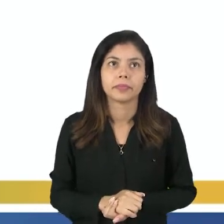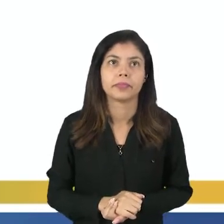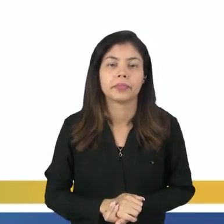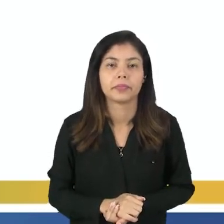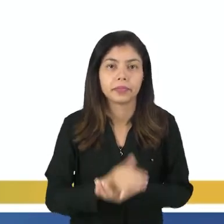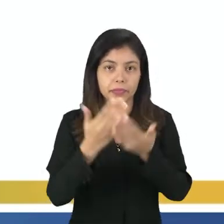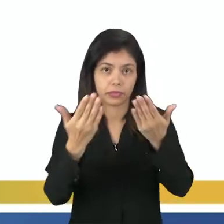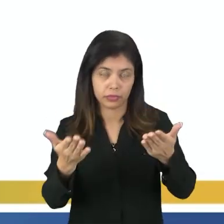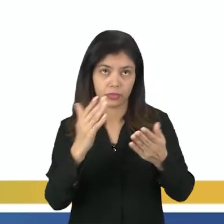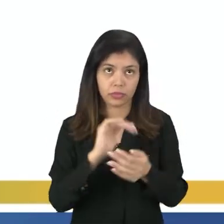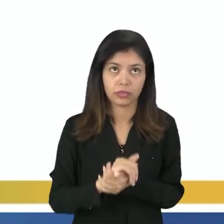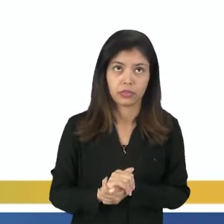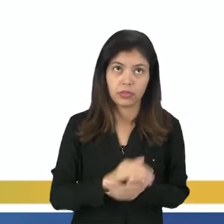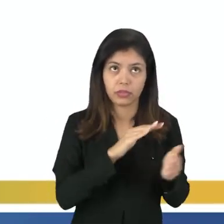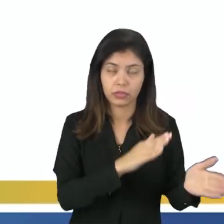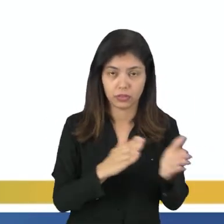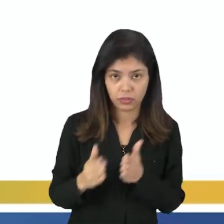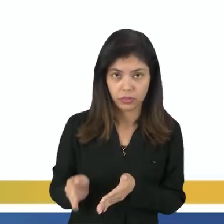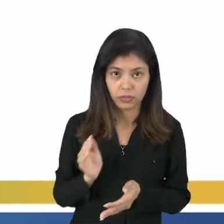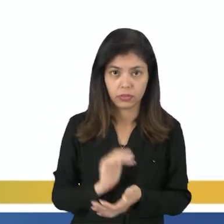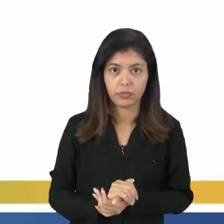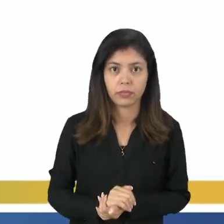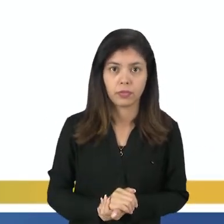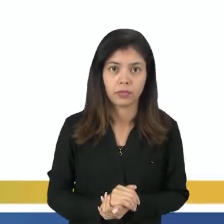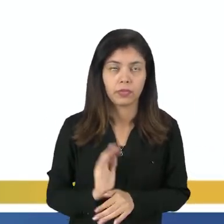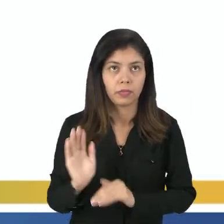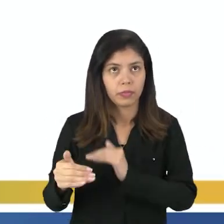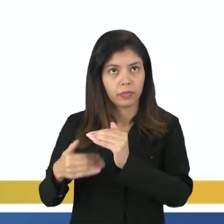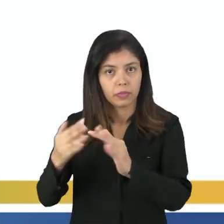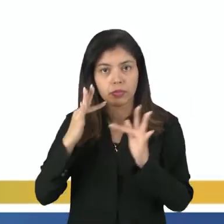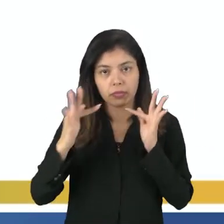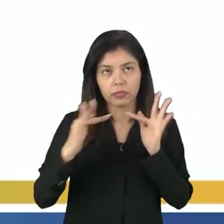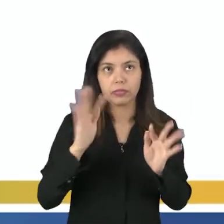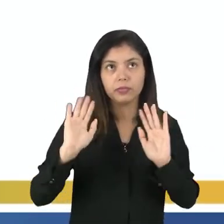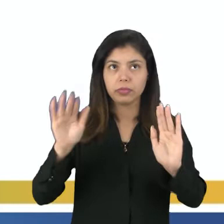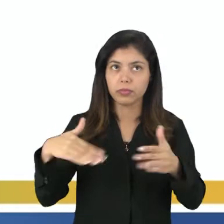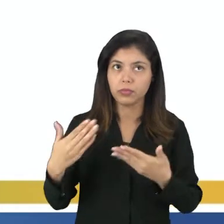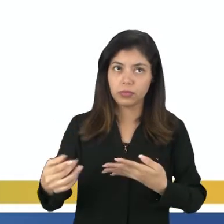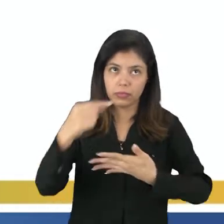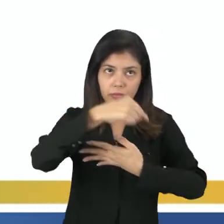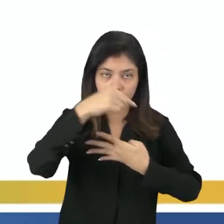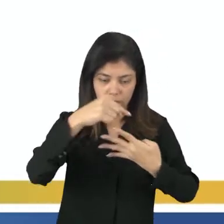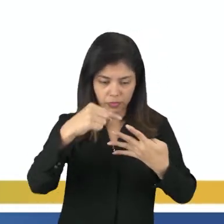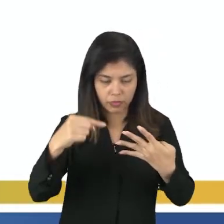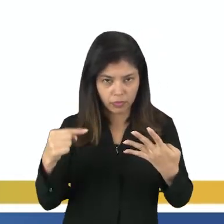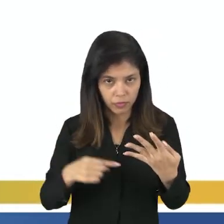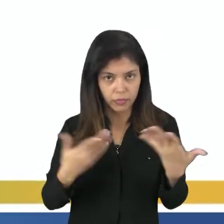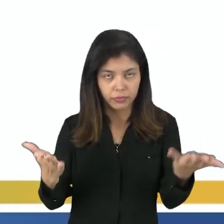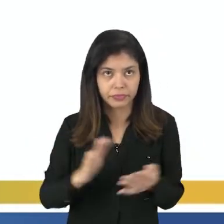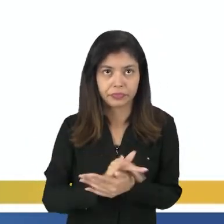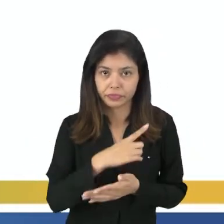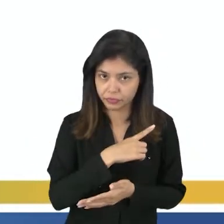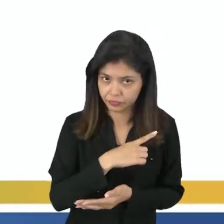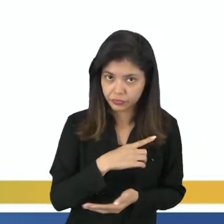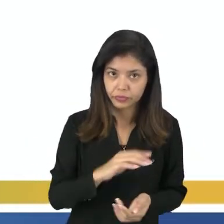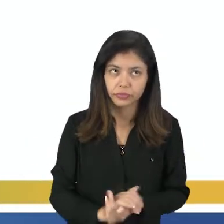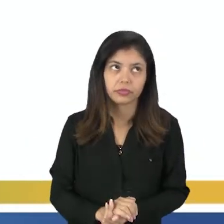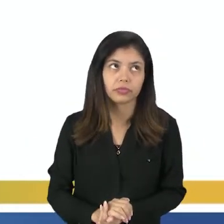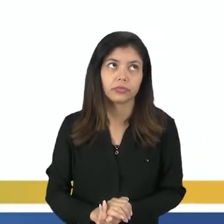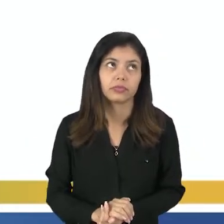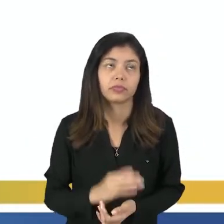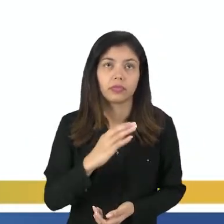E aí agora vamos para a parte dos processos físicos, né? Quais são os princípios que regem aí